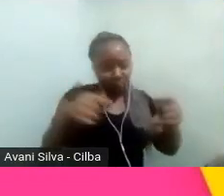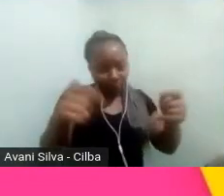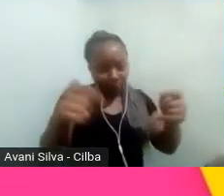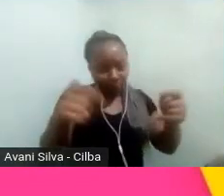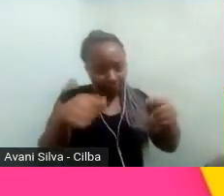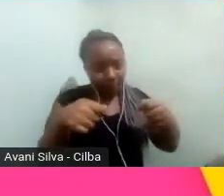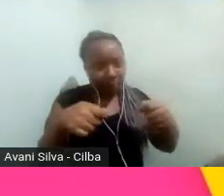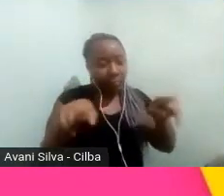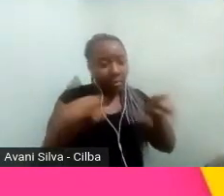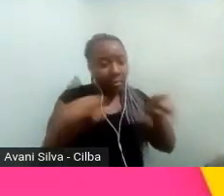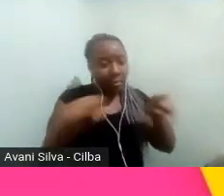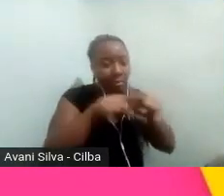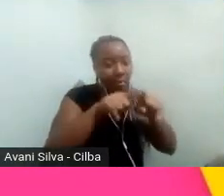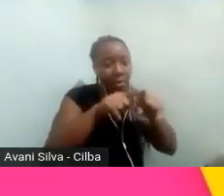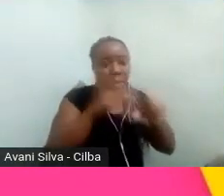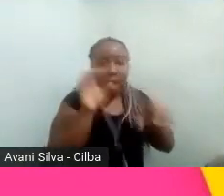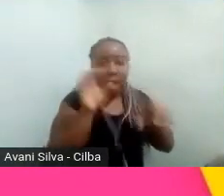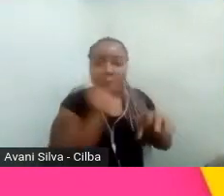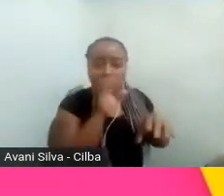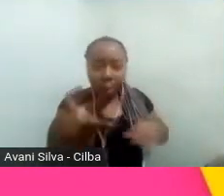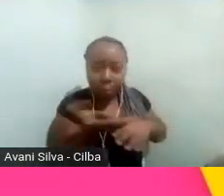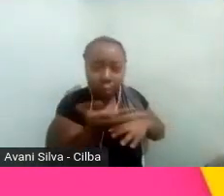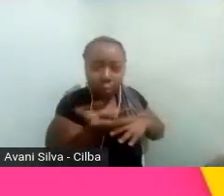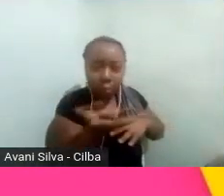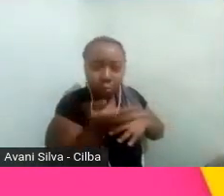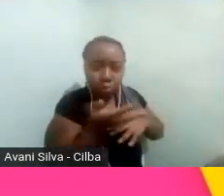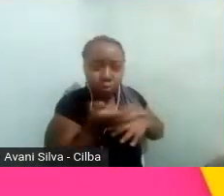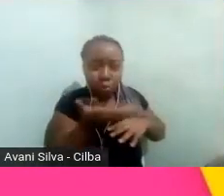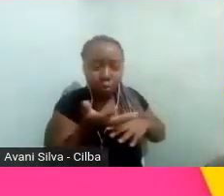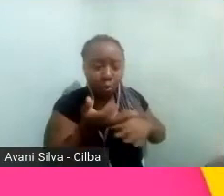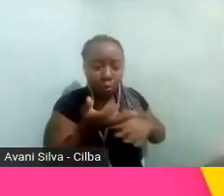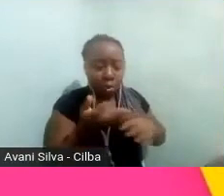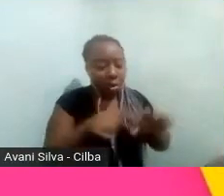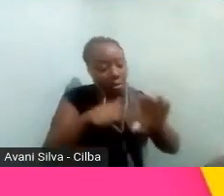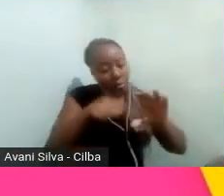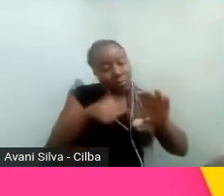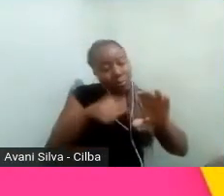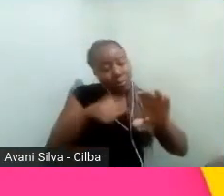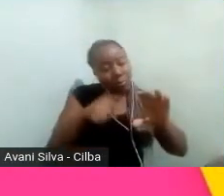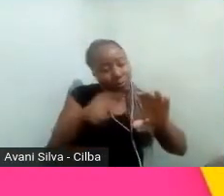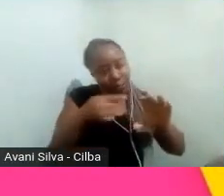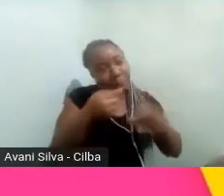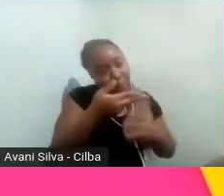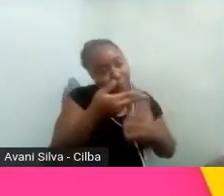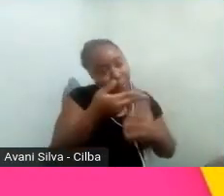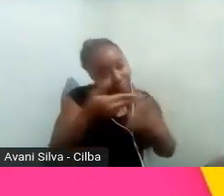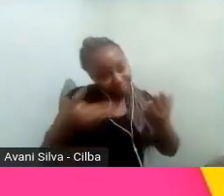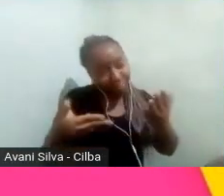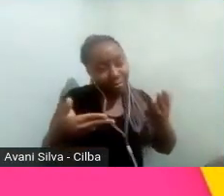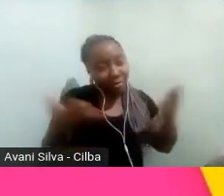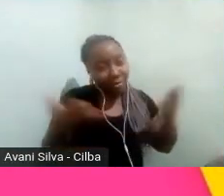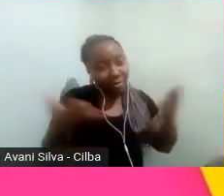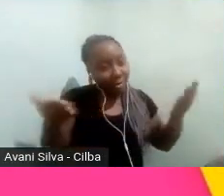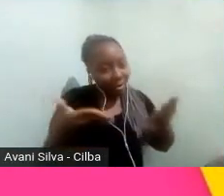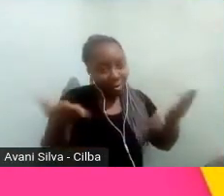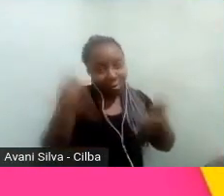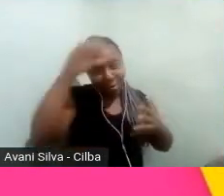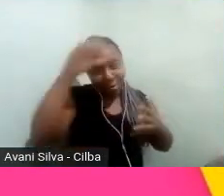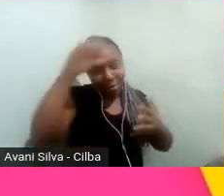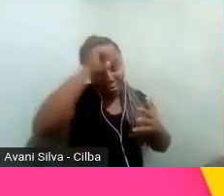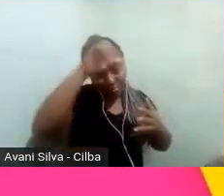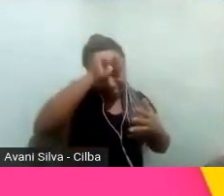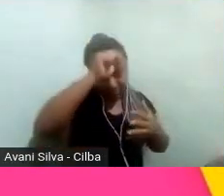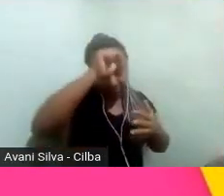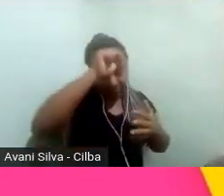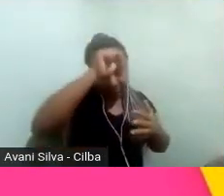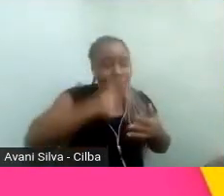a velocidade com que o motor gira. Então, isso são coisas que a gente acabou de aprender aqui.